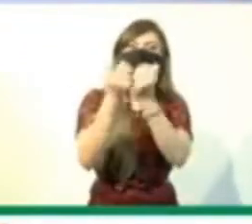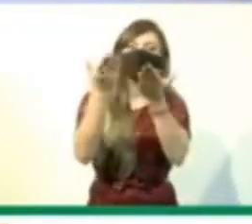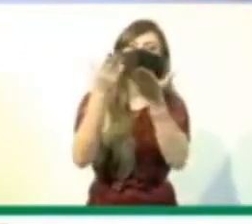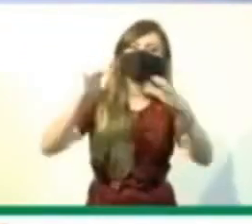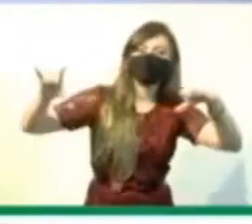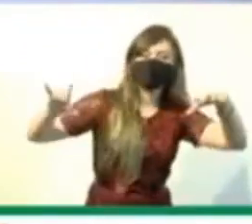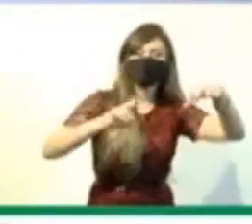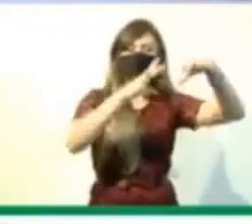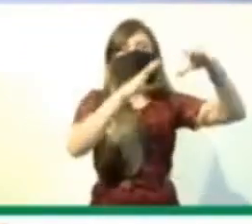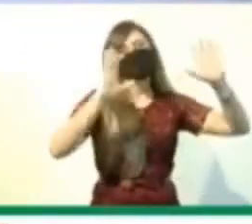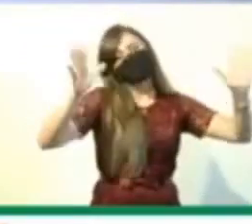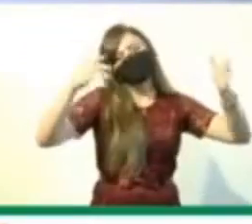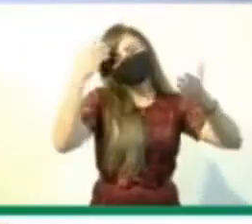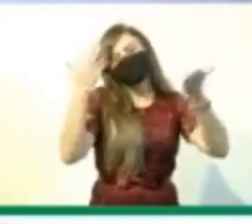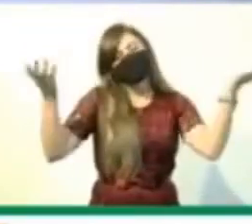pontapé, mas vamos lá.